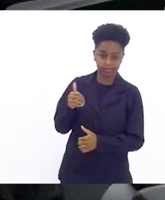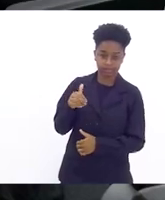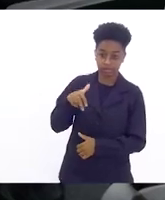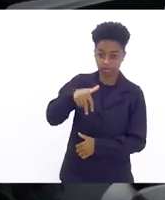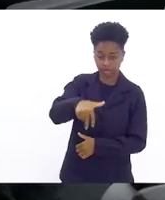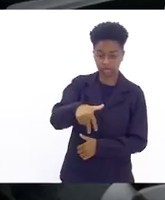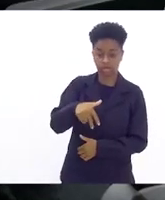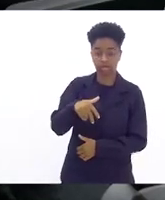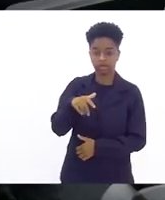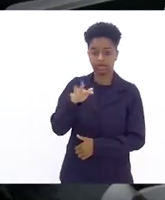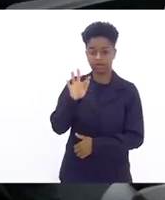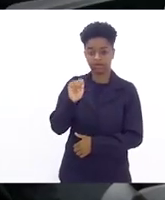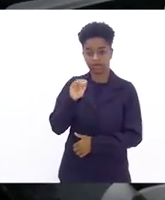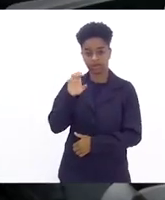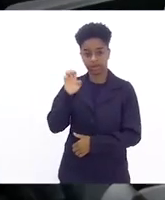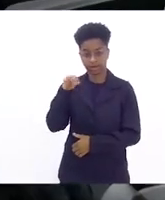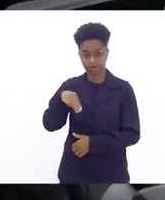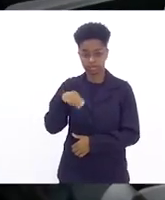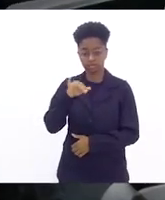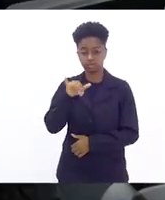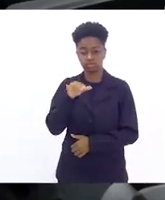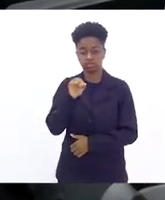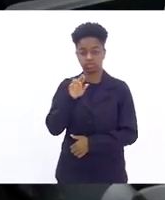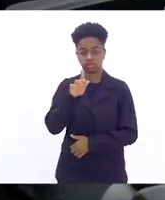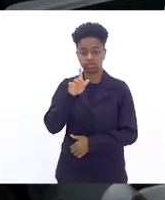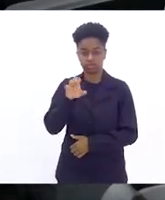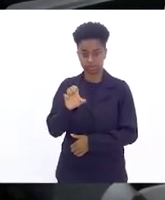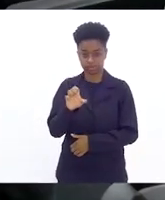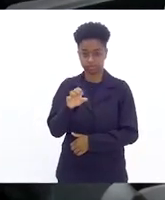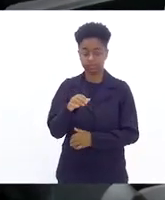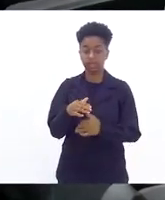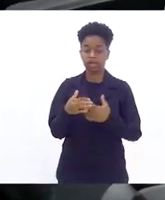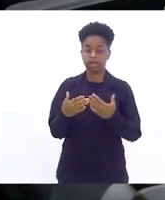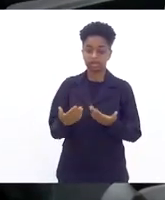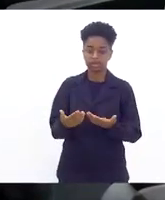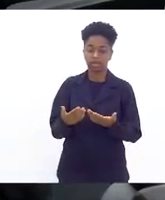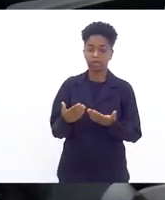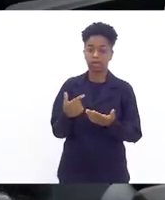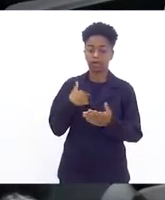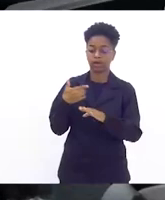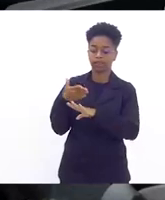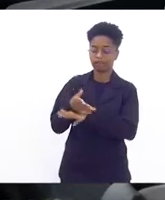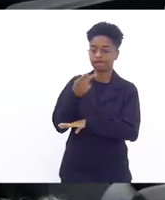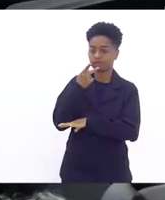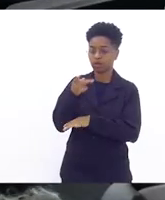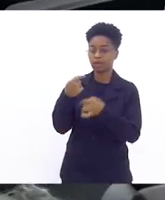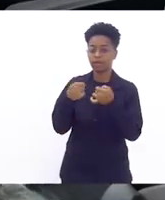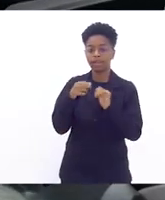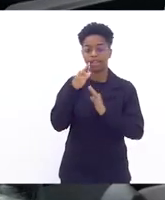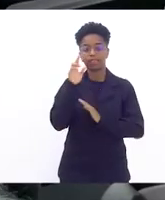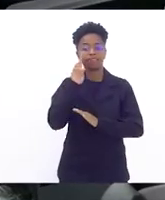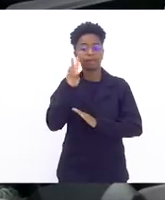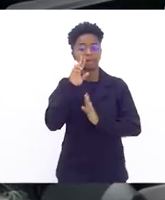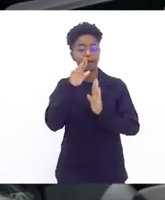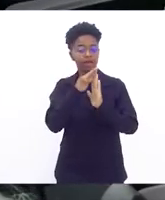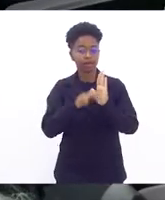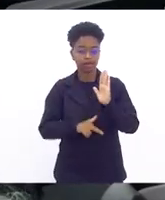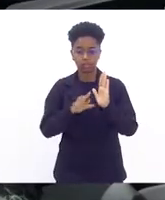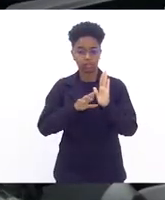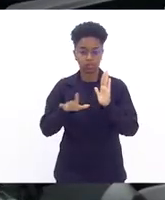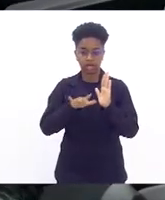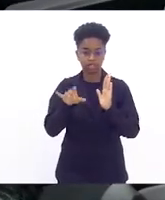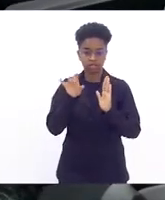ligeiro Jorge Antônio da Silva e que eu entrar ele falou para eu lembrar dos relatórios né não serem